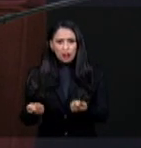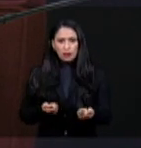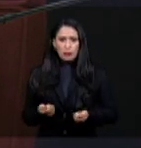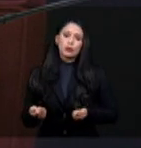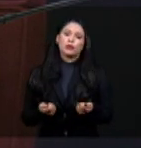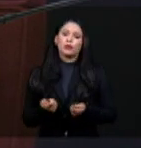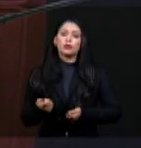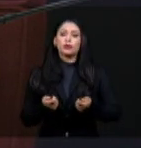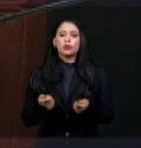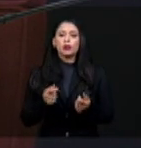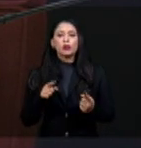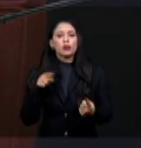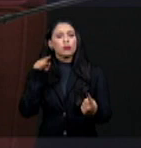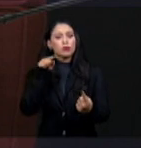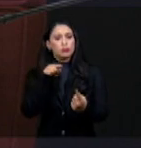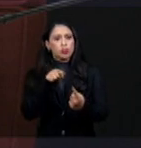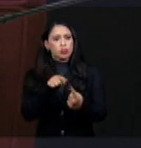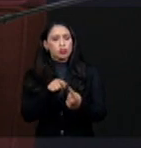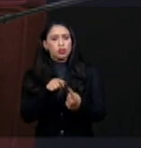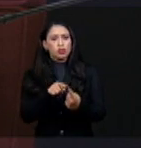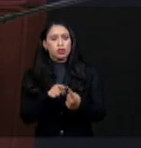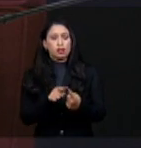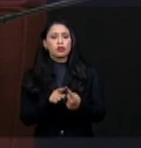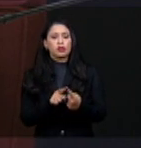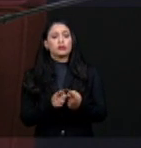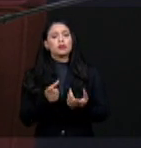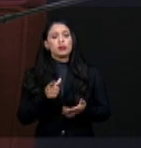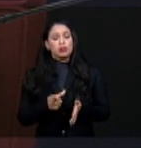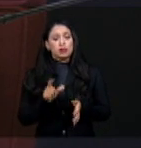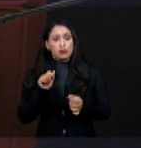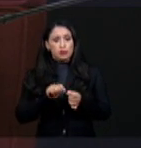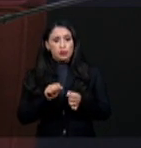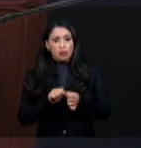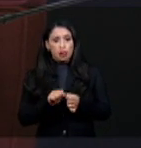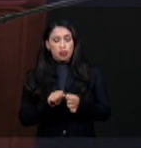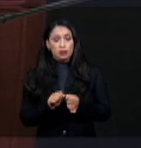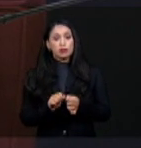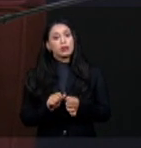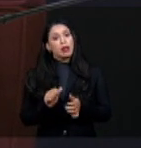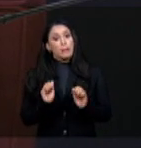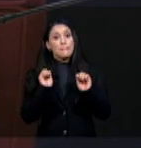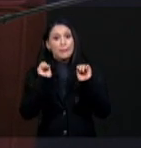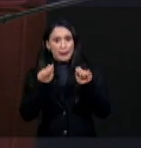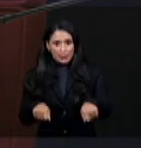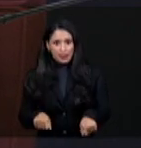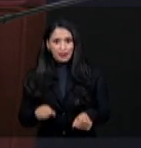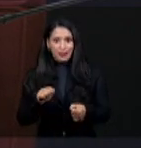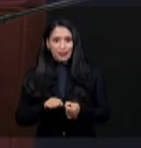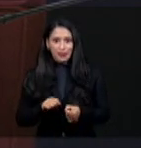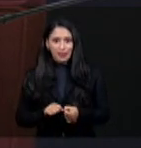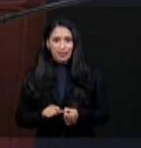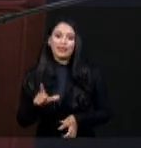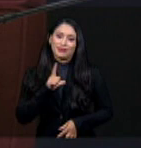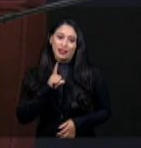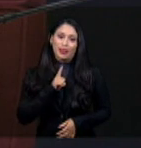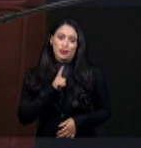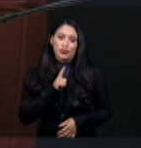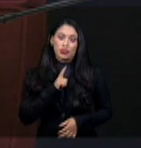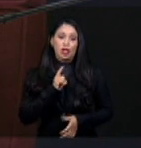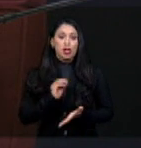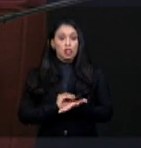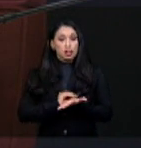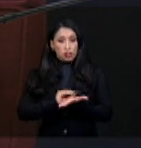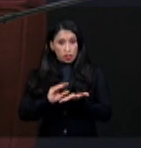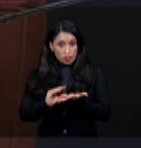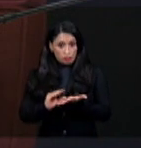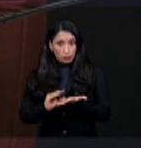com métricas pré-definidas a capacidade de execução nós temos recursos nós temos